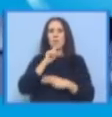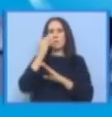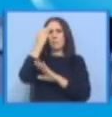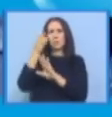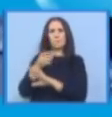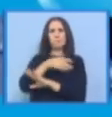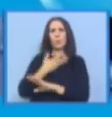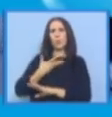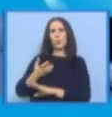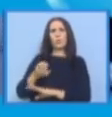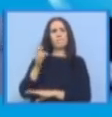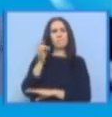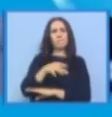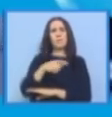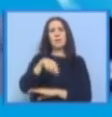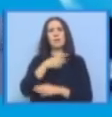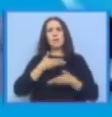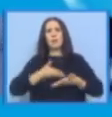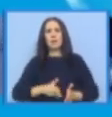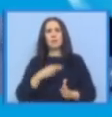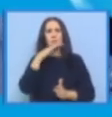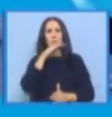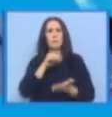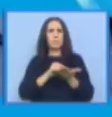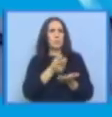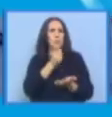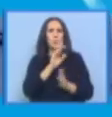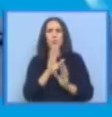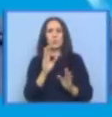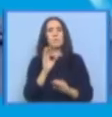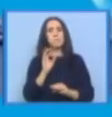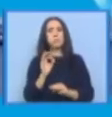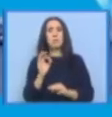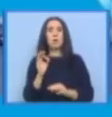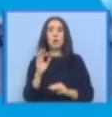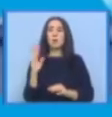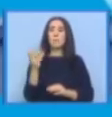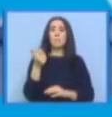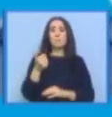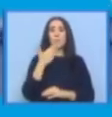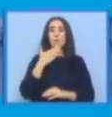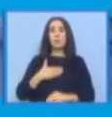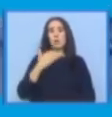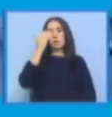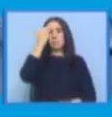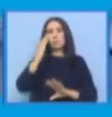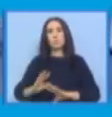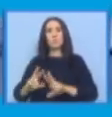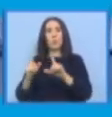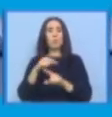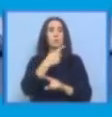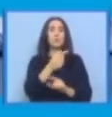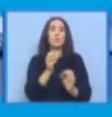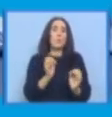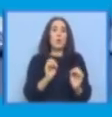ser doutores do que os que nascem em famílias pobres. Simplesmente, uns têm um bom ambiente para desenvolver as suas capacidades e os outros